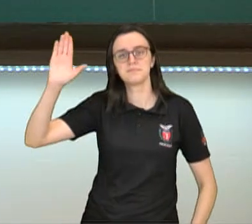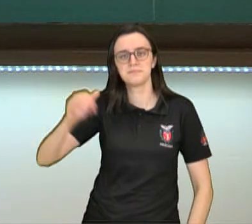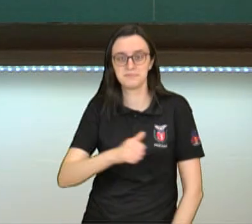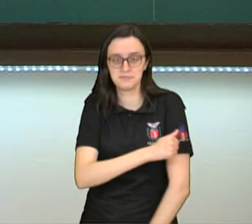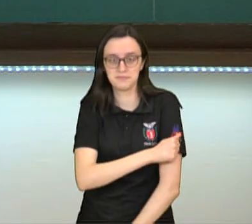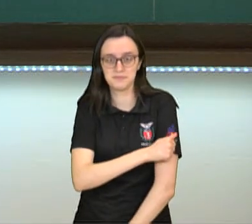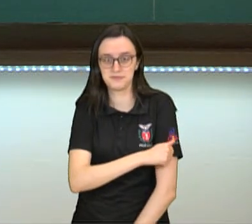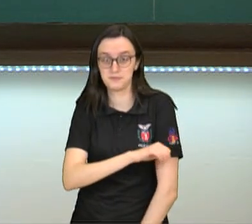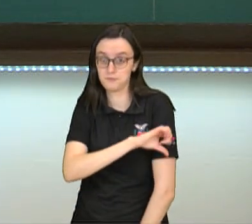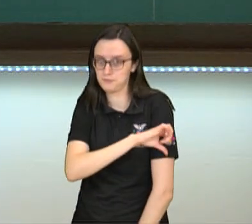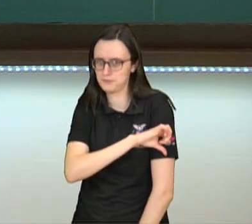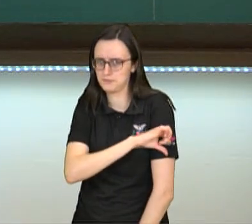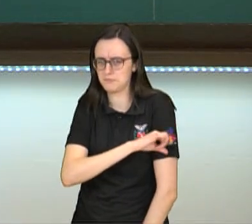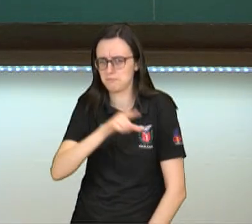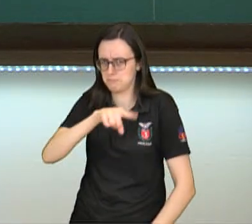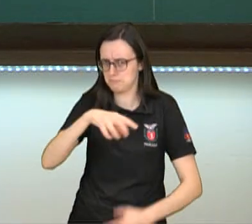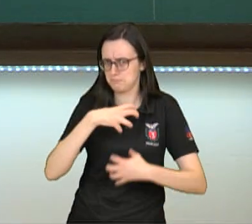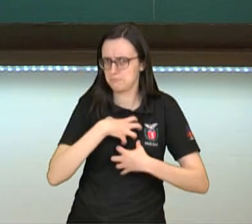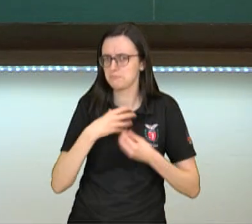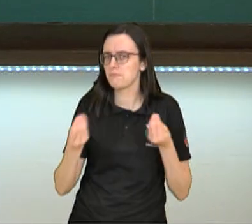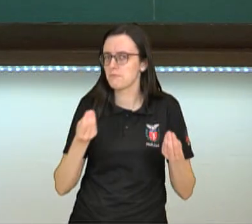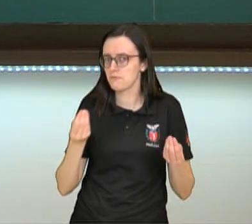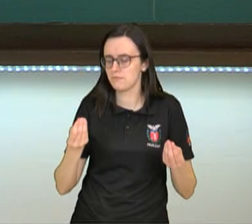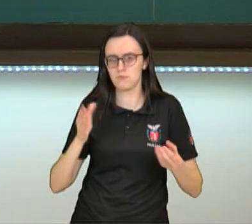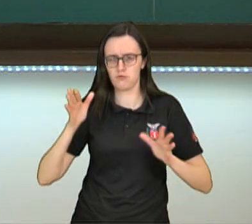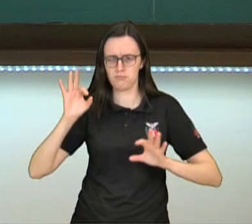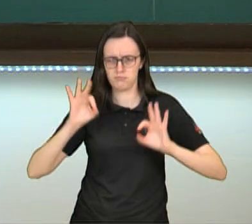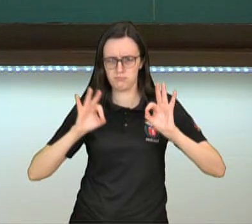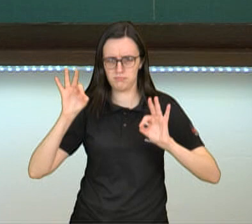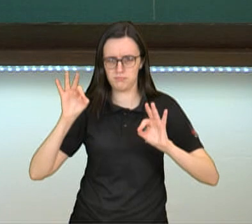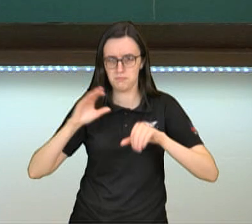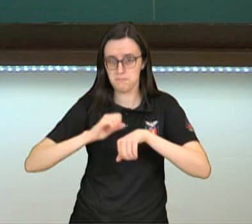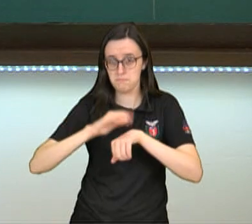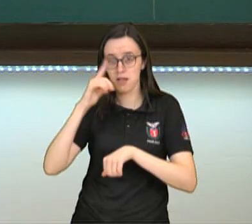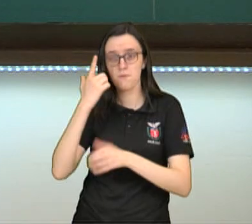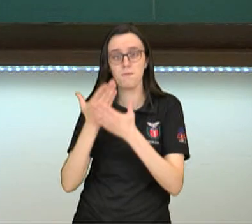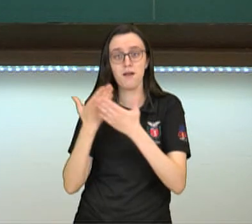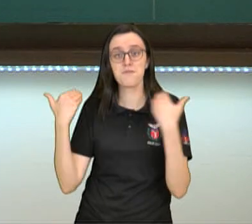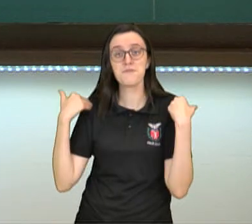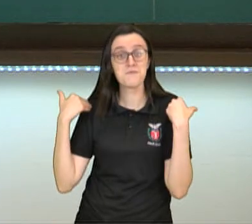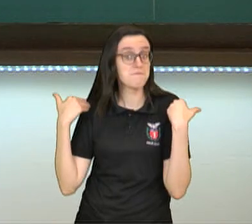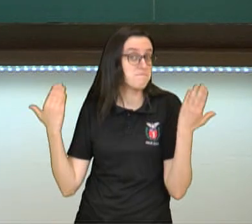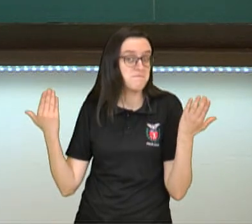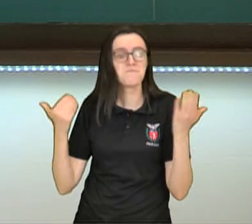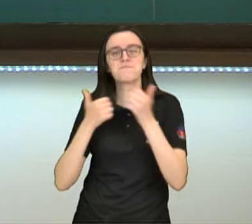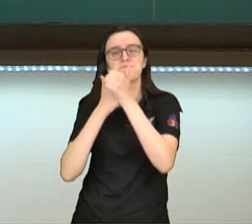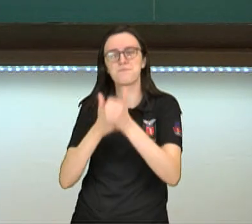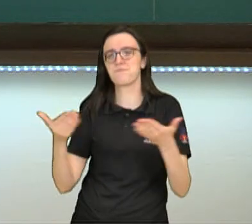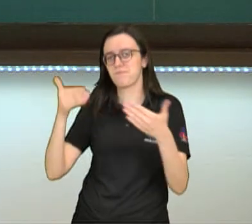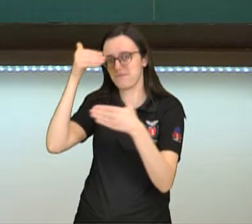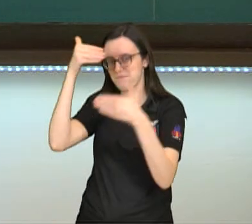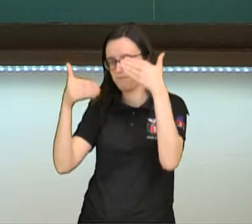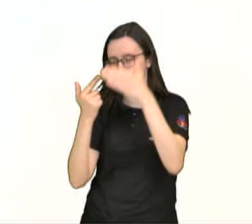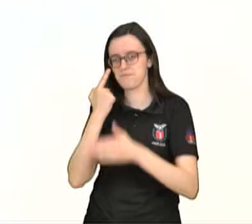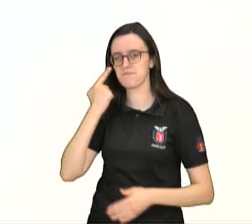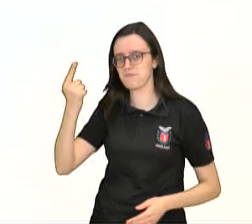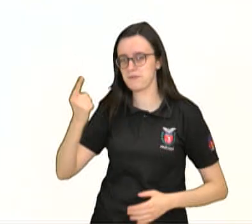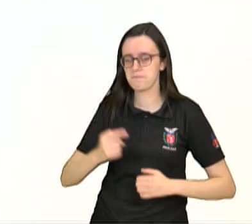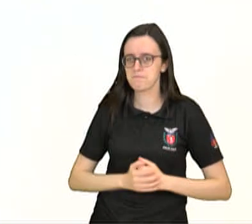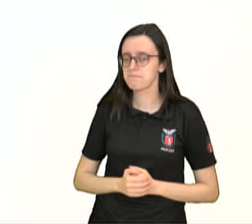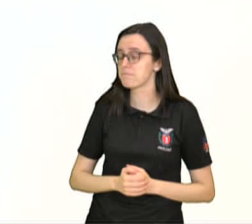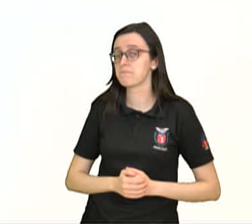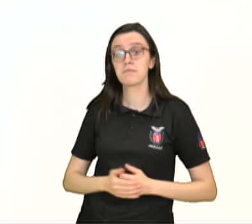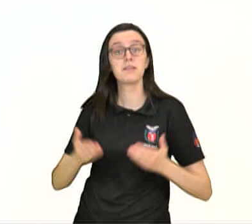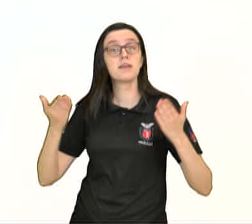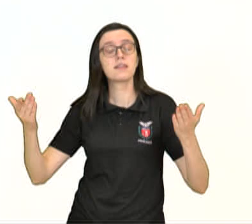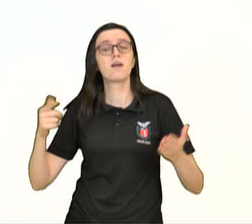estudantes do 9º ano, como vocês estão? Preparados para mais uma aula de educação física? Me acompanha nos slides.